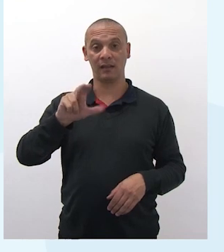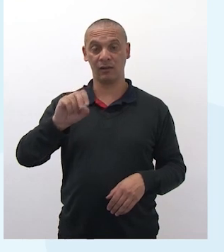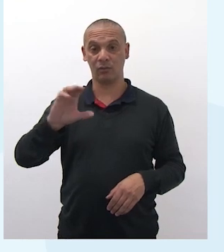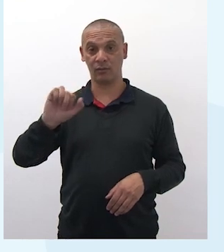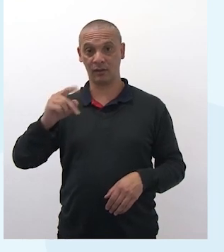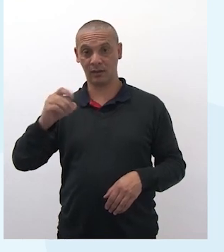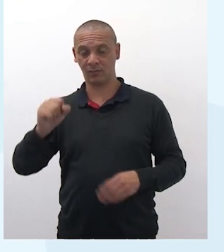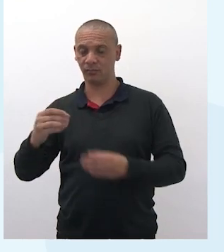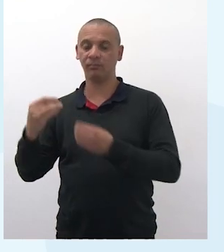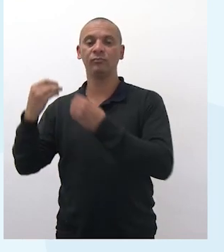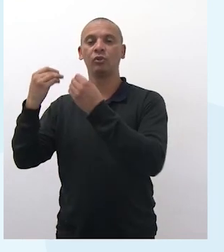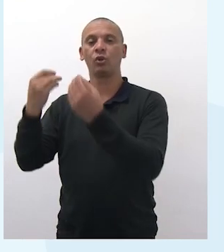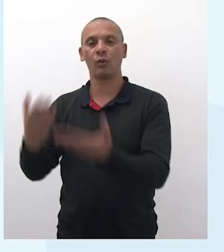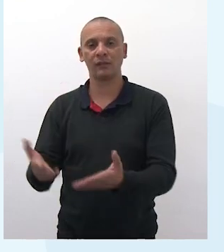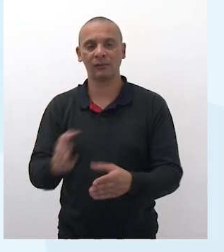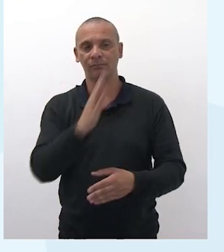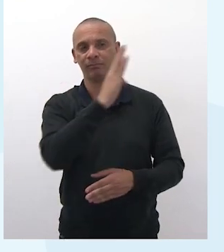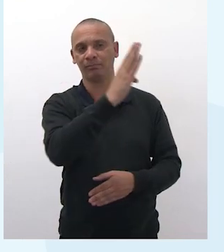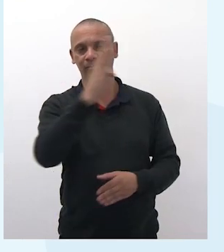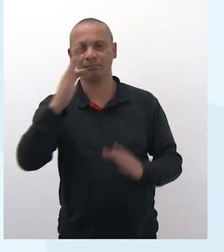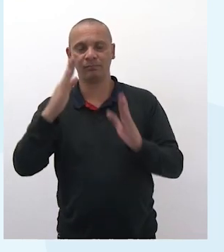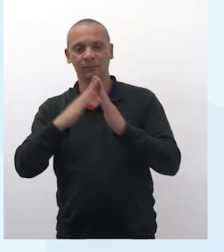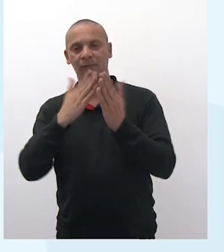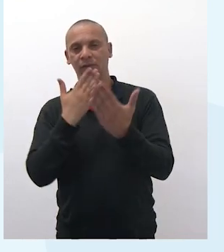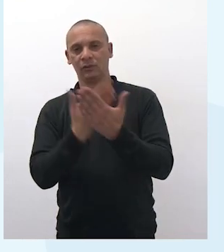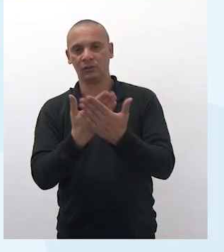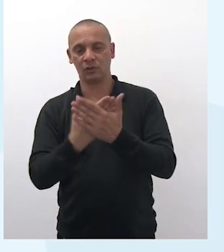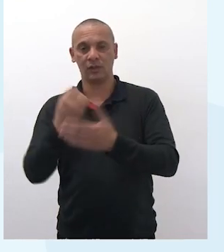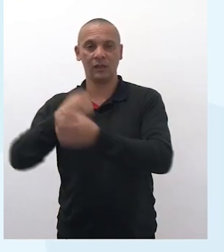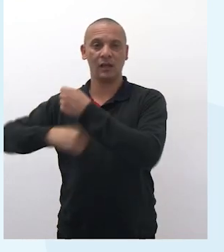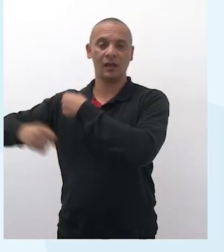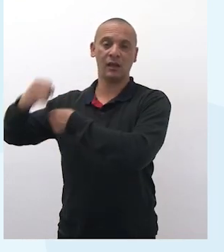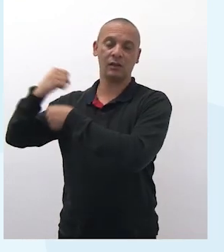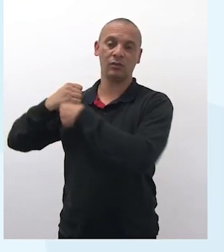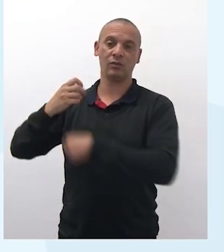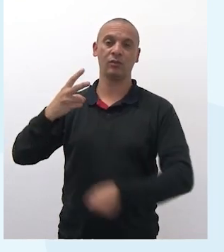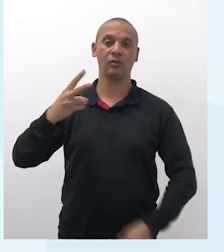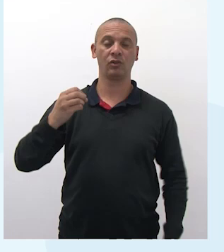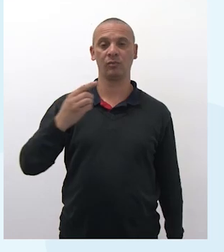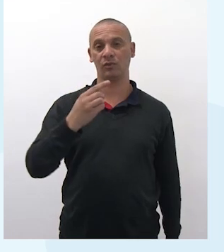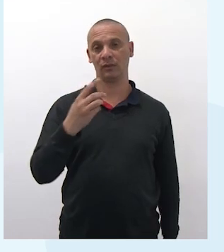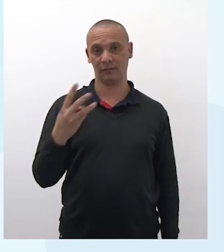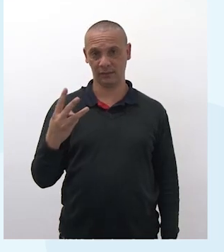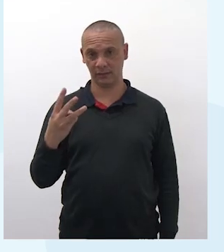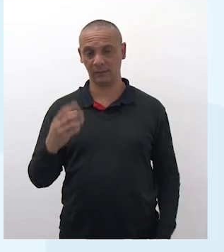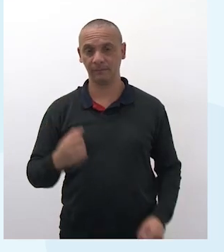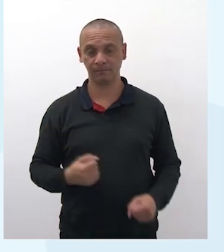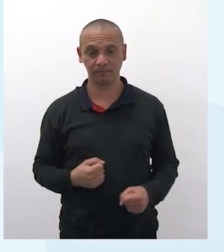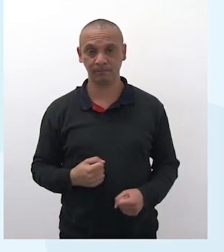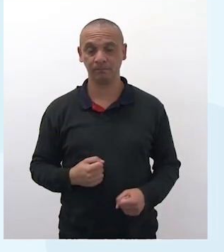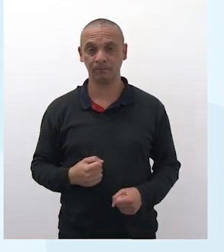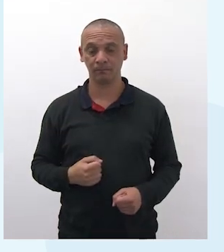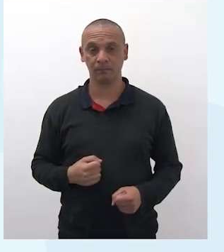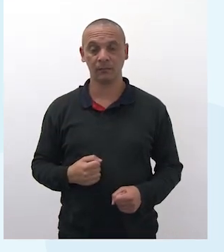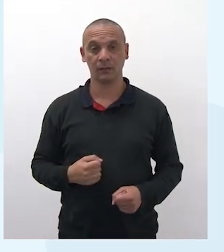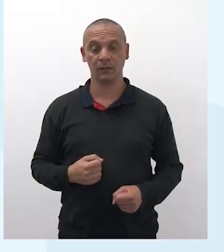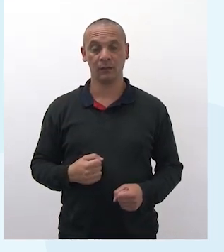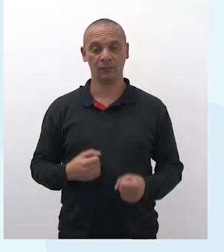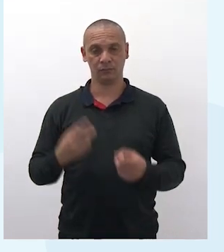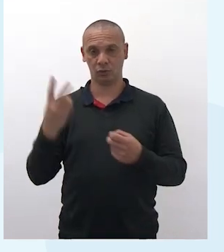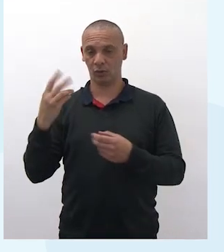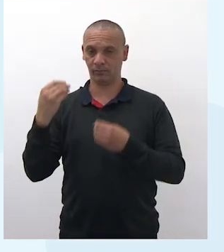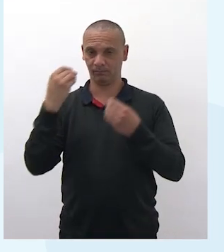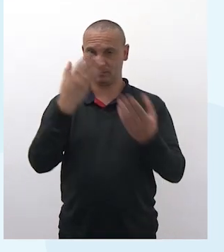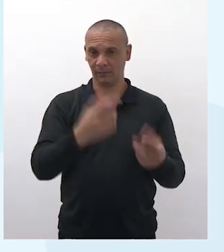o acervo histórico escolar da Caetano de Campos no ano de 2013. Temos 2 álbuns que ela nos